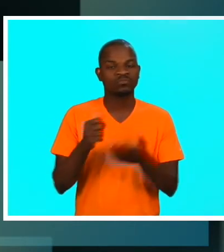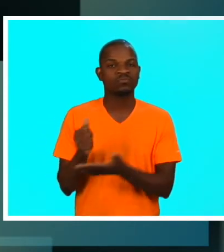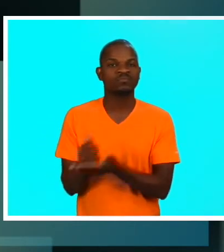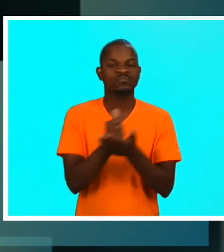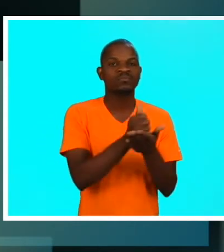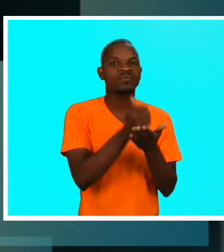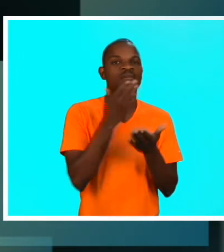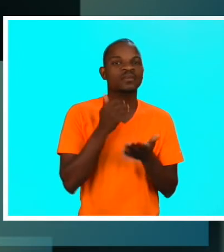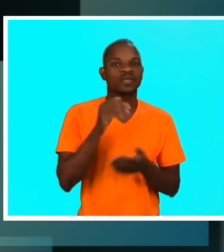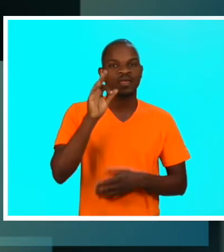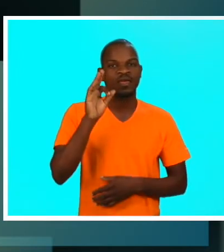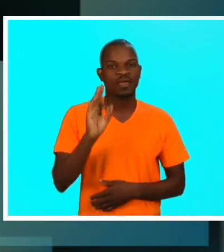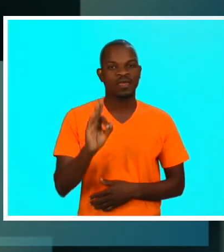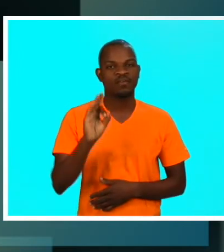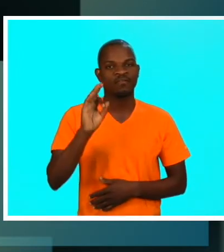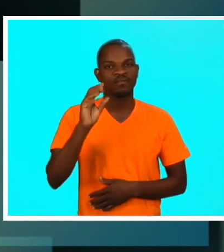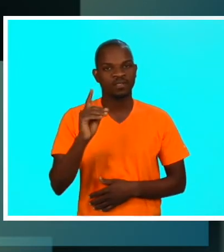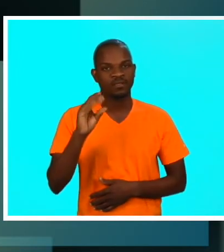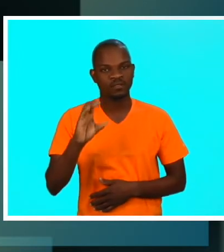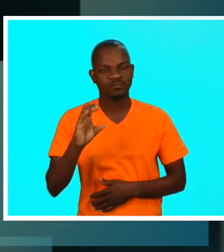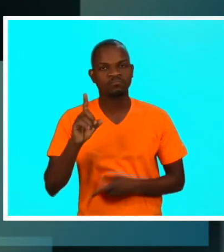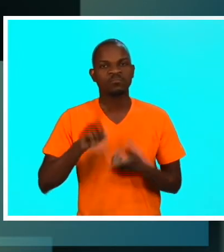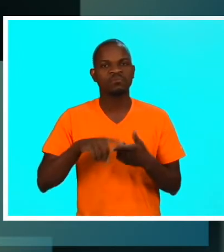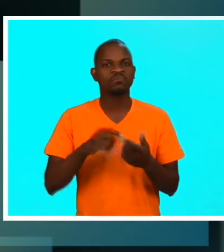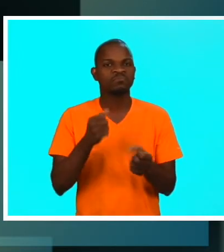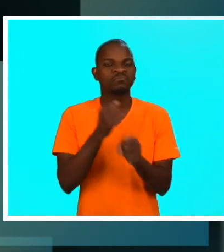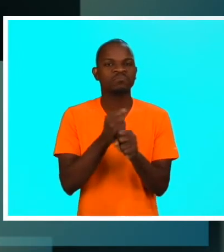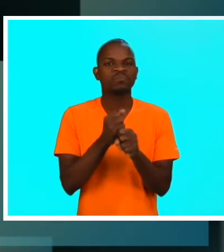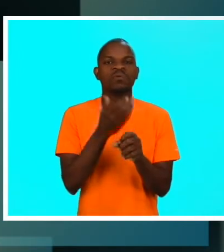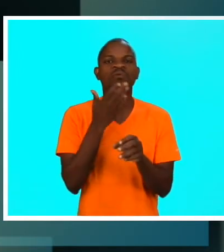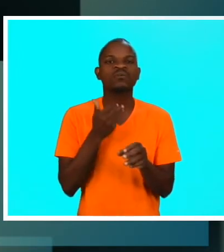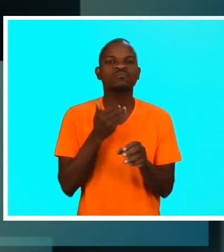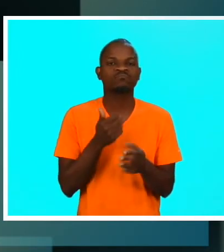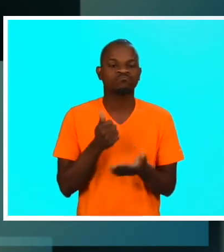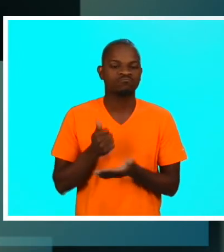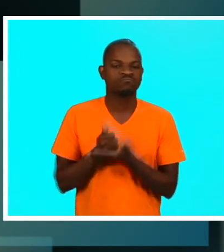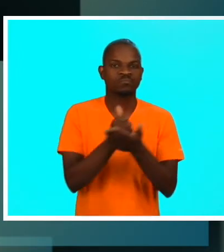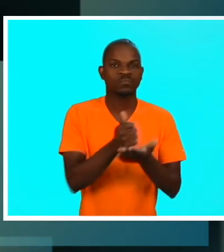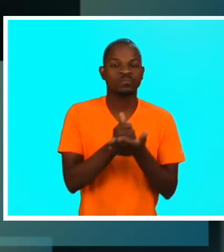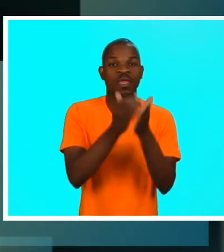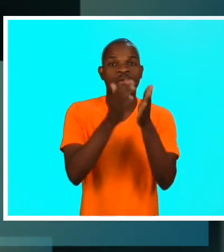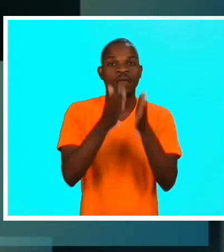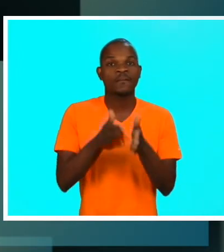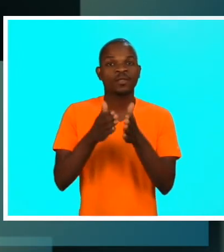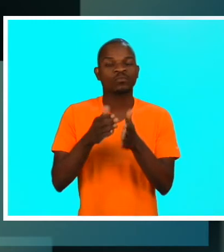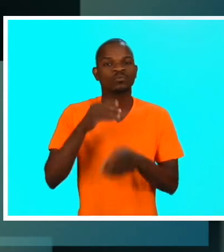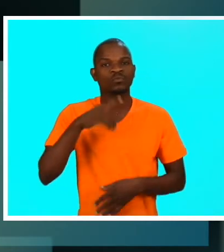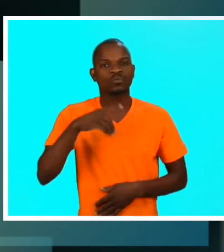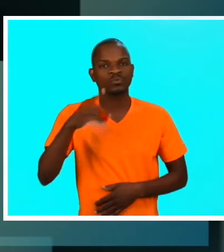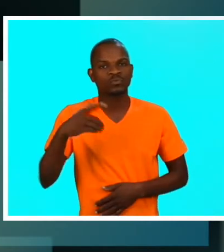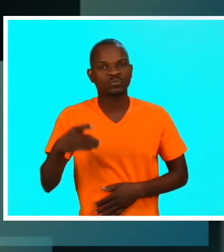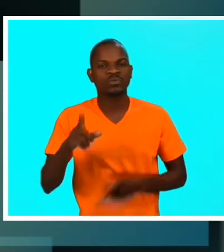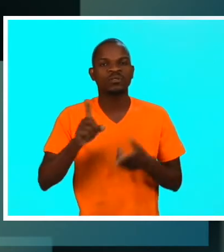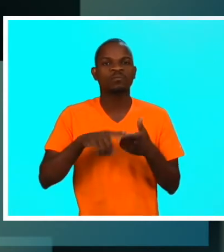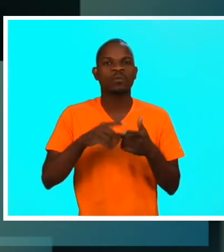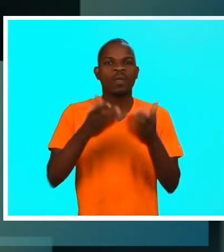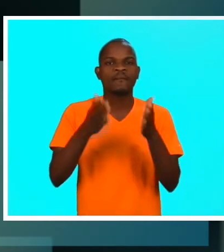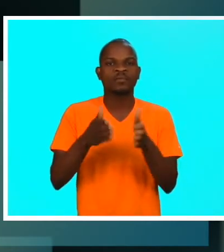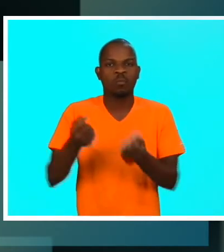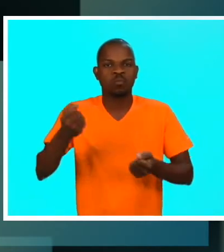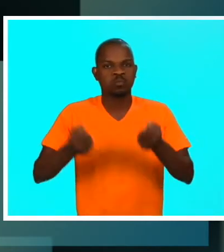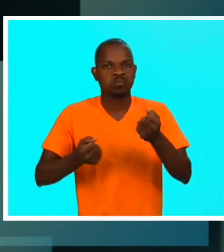FDC. Trabalhamos com trabalhadoras de sexo, camionistas, no âmbito de